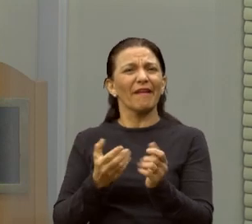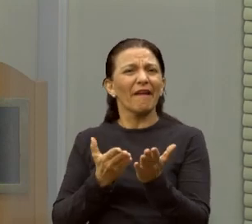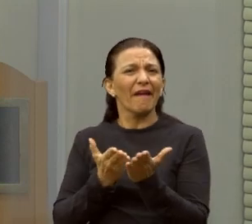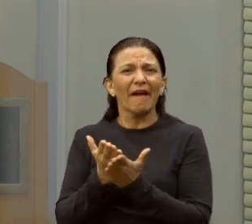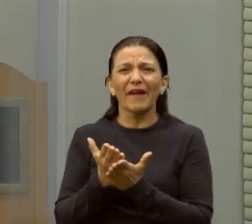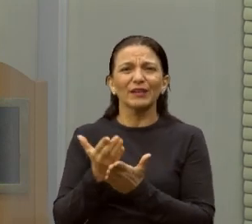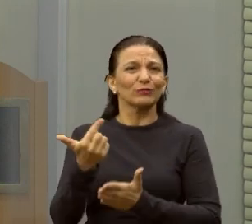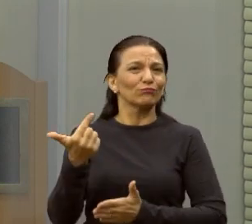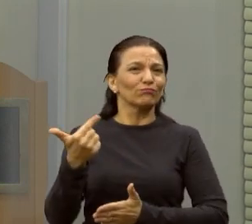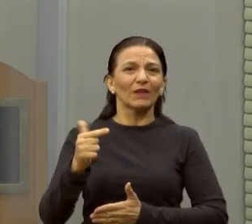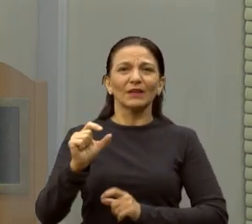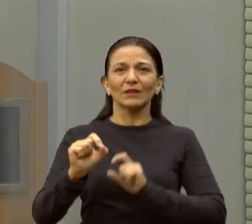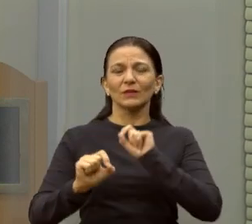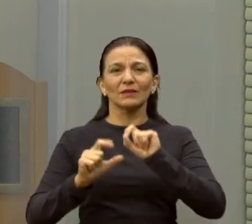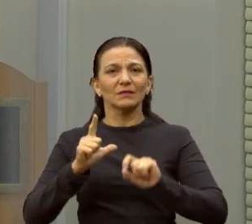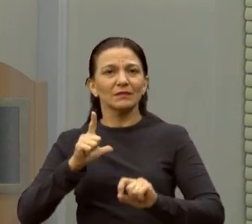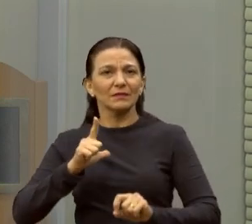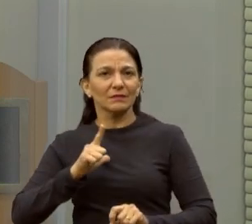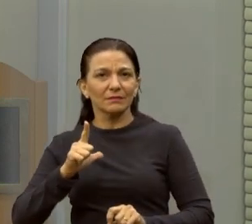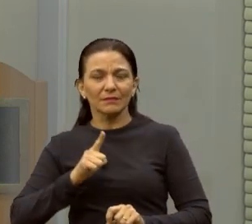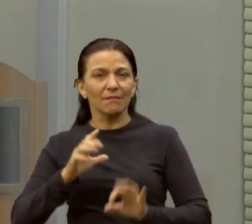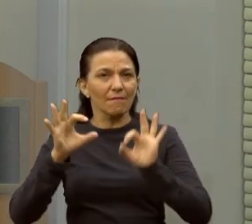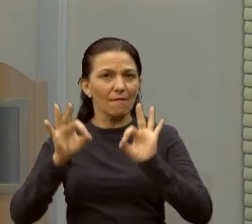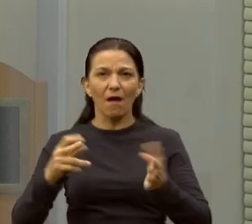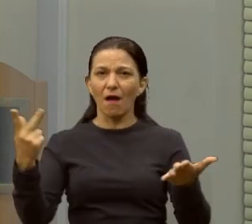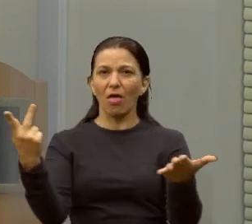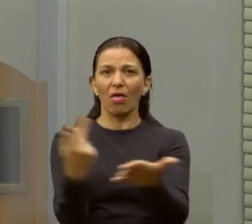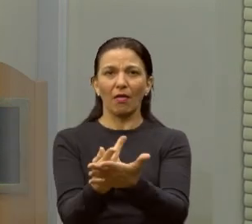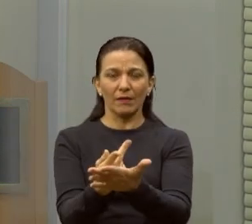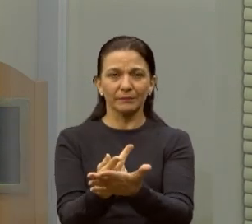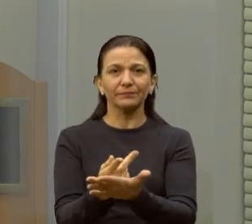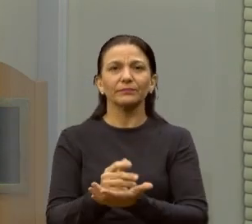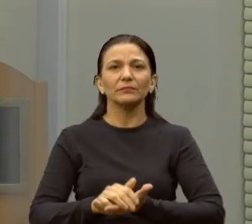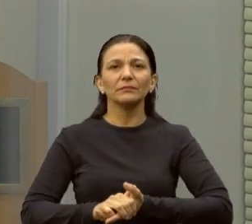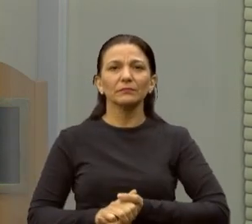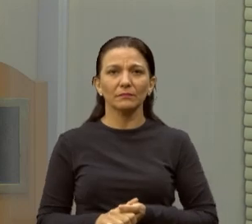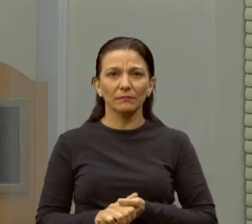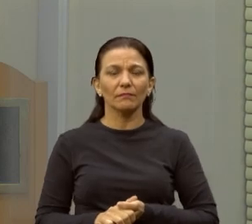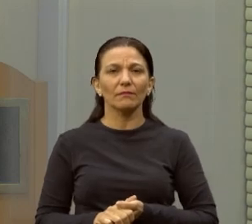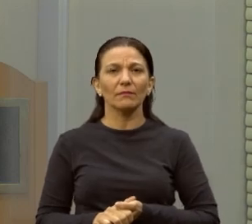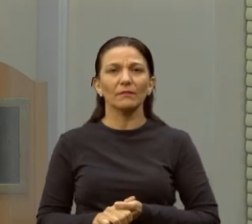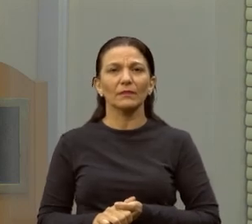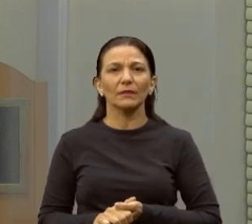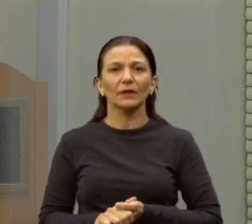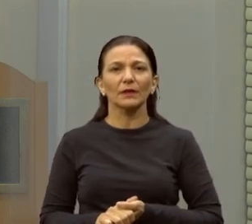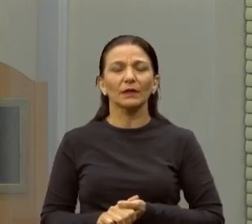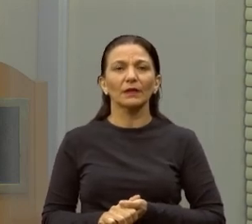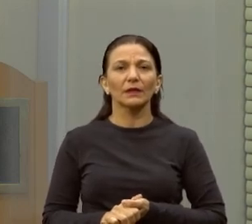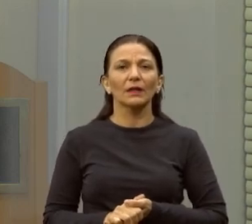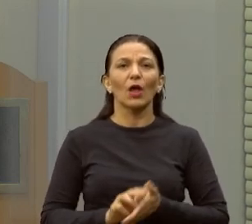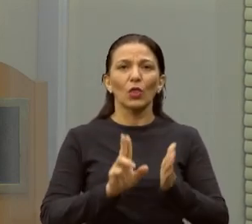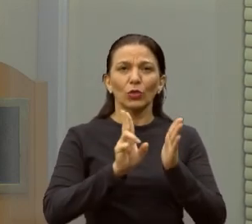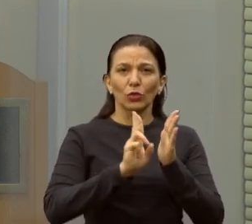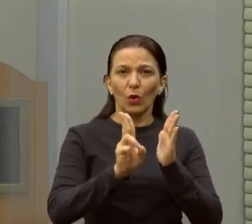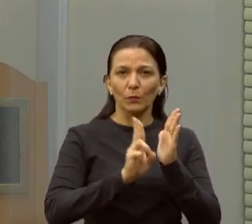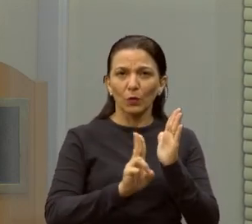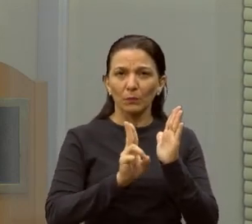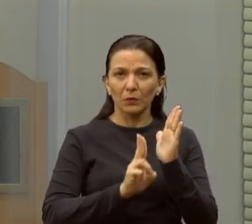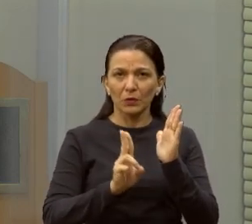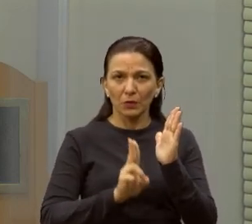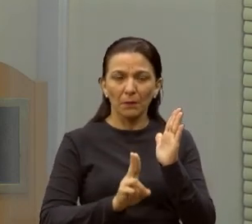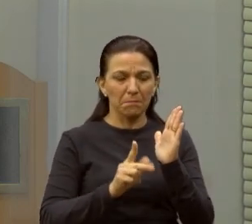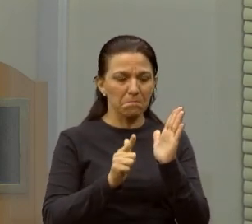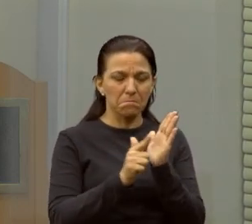com esta casa e com esses vereadores e essa é a verdade colocaram como autores vereadores e